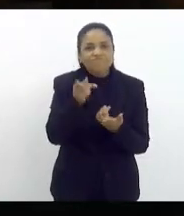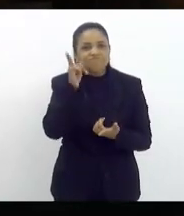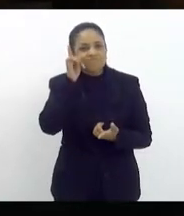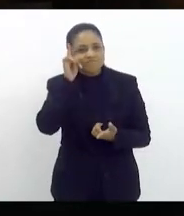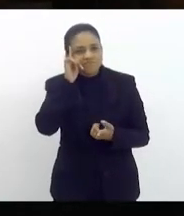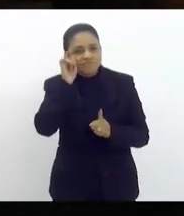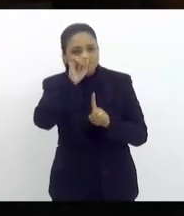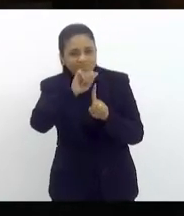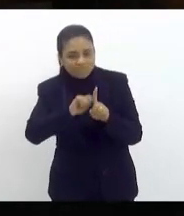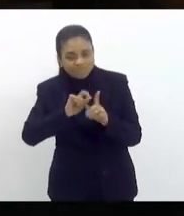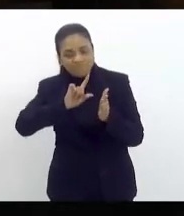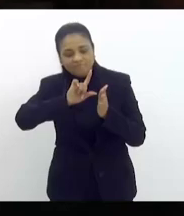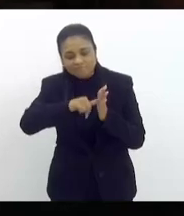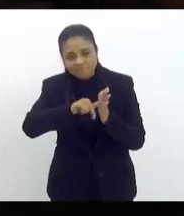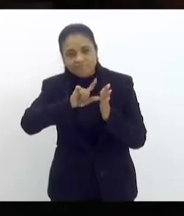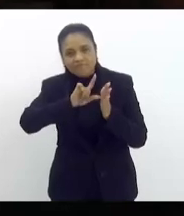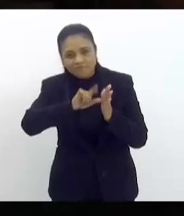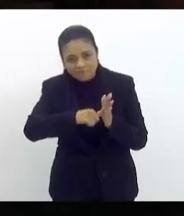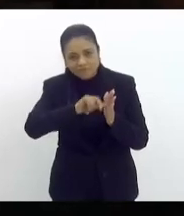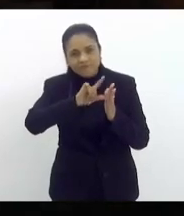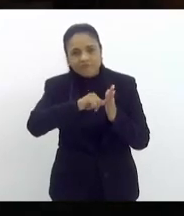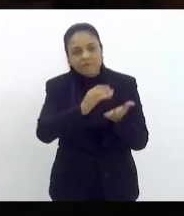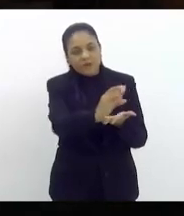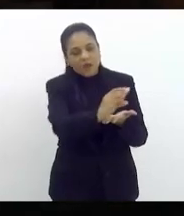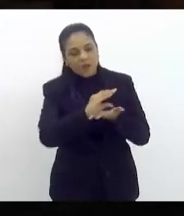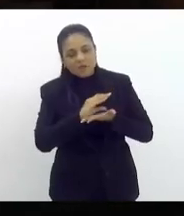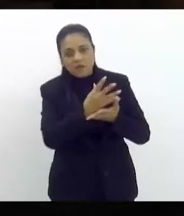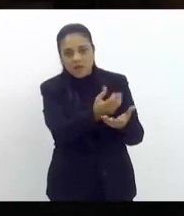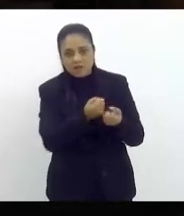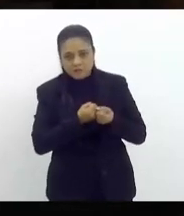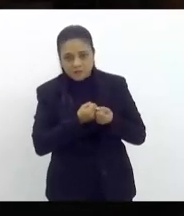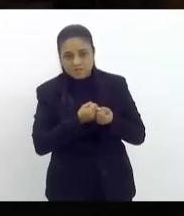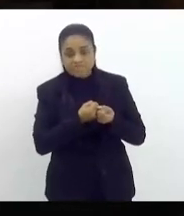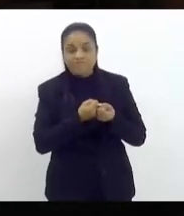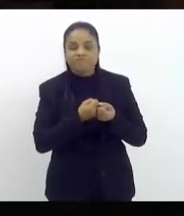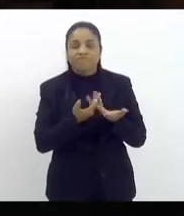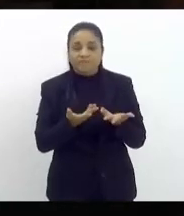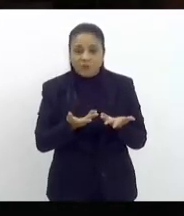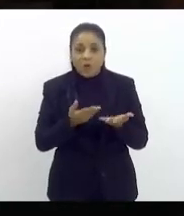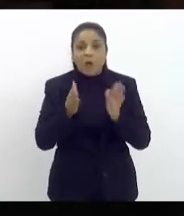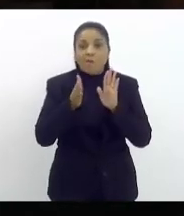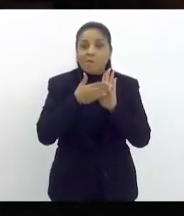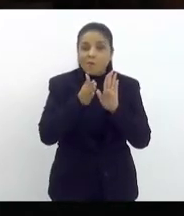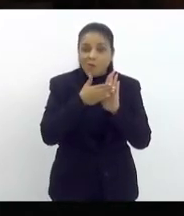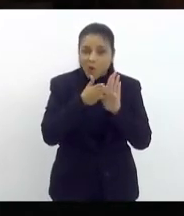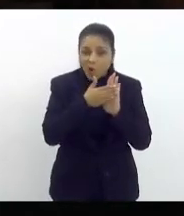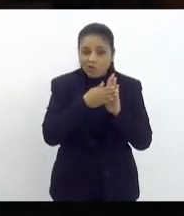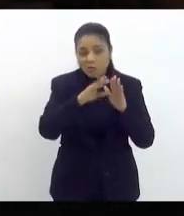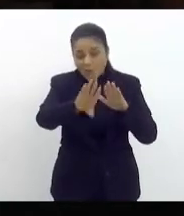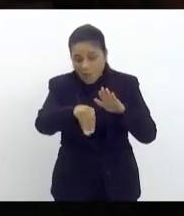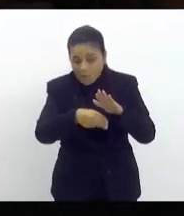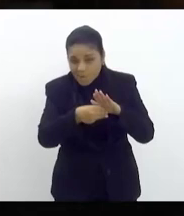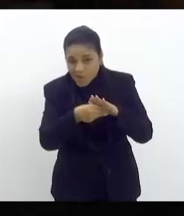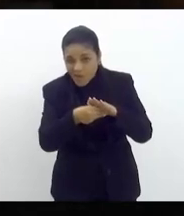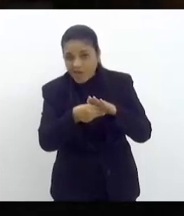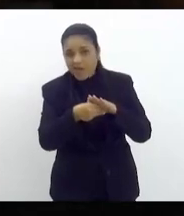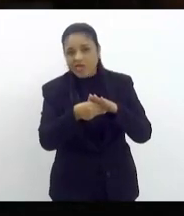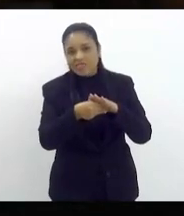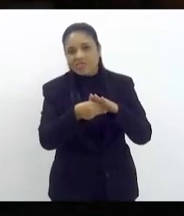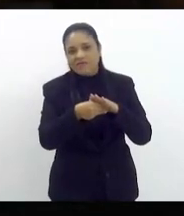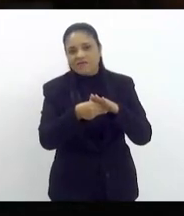meses atrasado. atrasado o pagamento desse recurso. Então, uma das nossas propostas é uma emenda para a